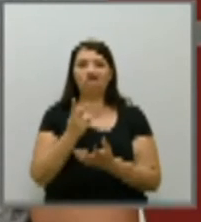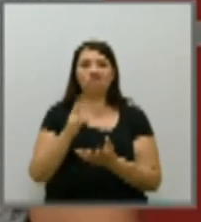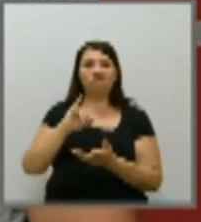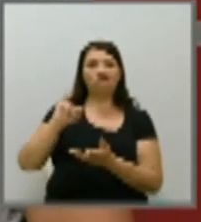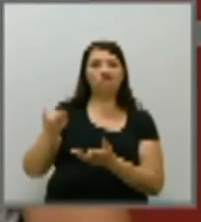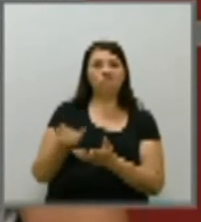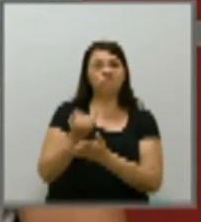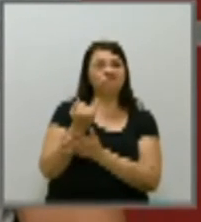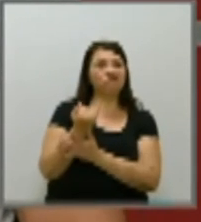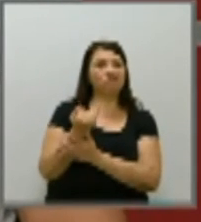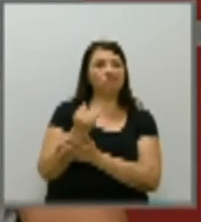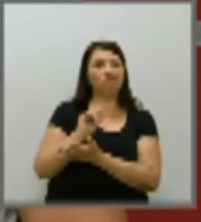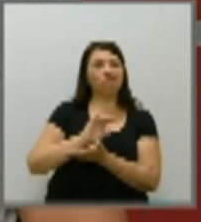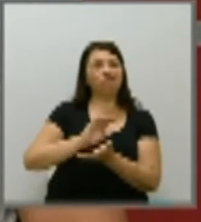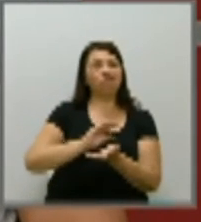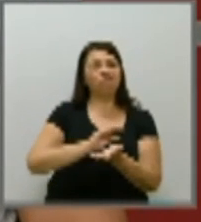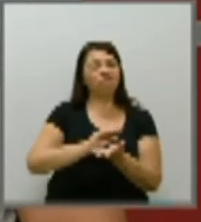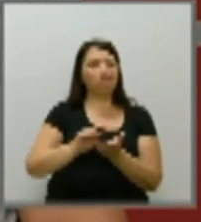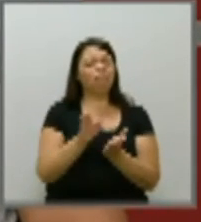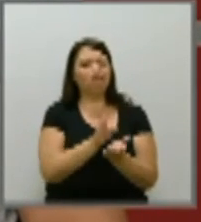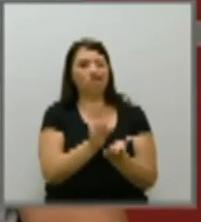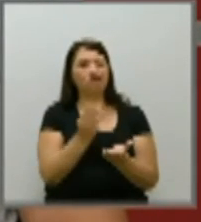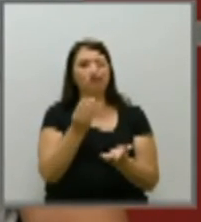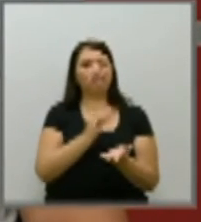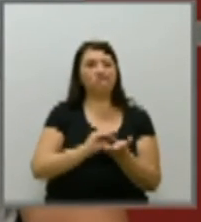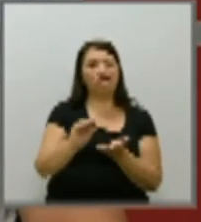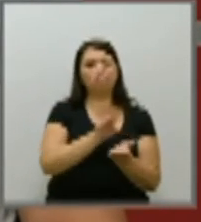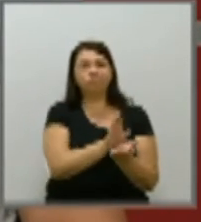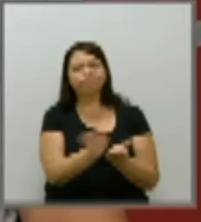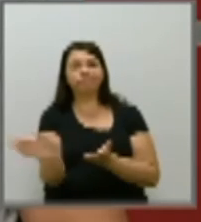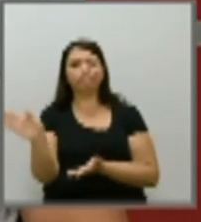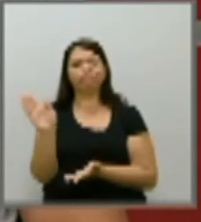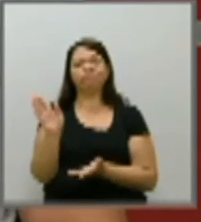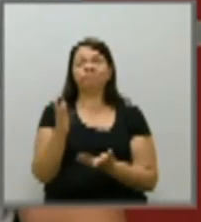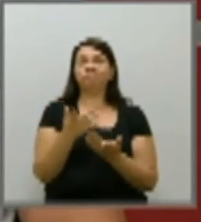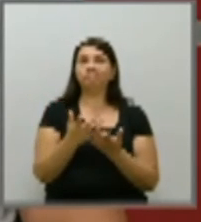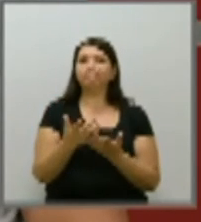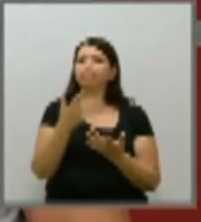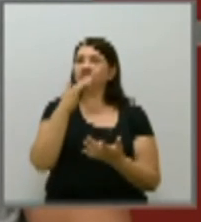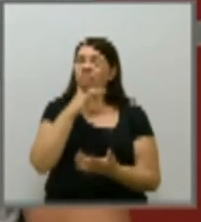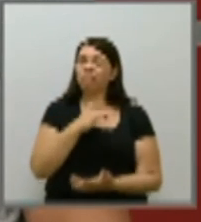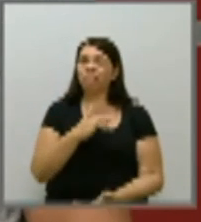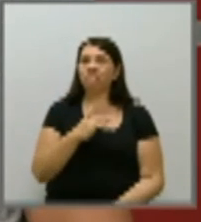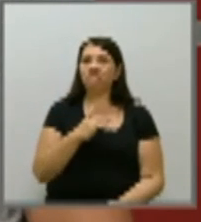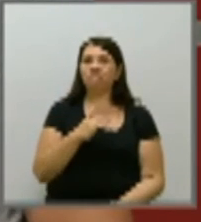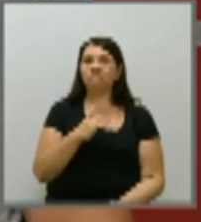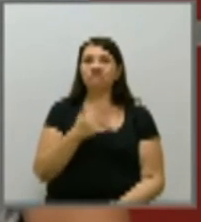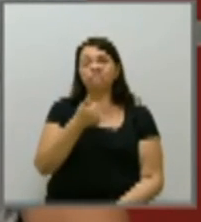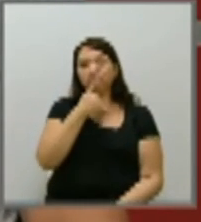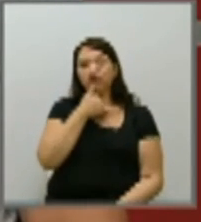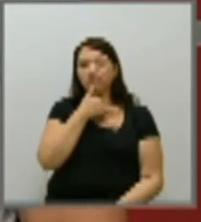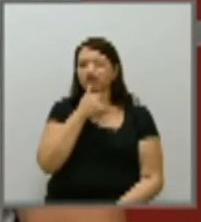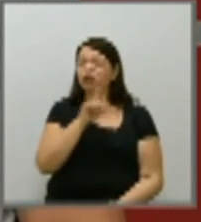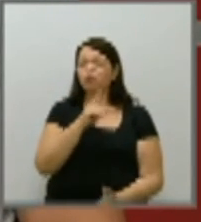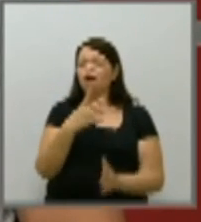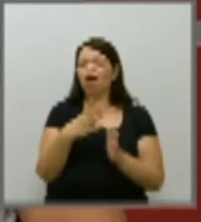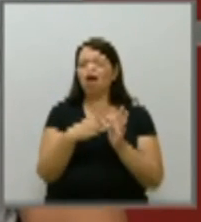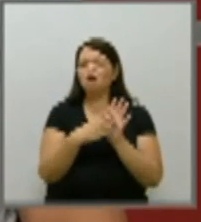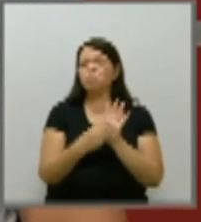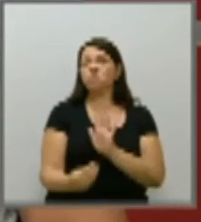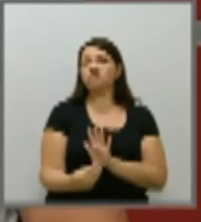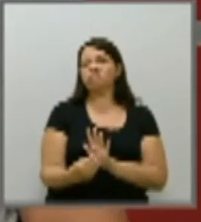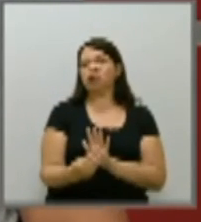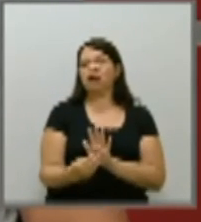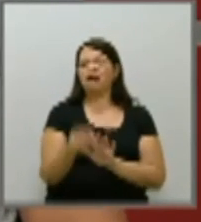Então, nós queremos dizer que a prefeitura de Marco Alba, a prefeitura do PMDB, no Brasil todo, ela é um outro exemplo, não é o exemplo da transparência, não